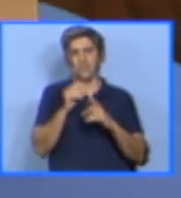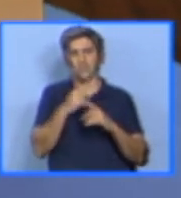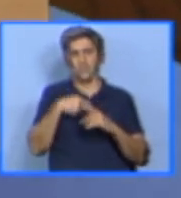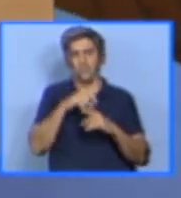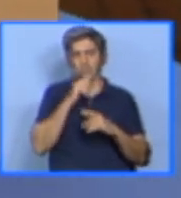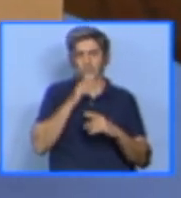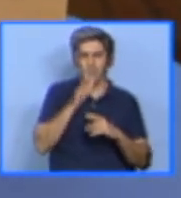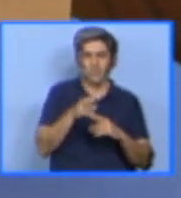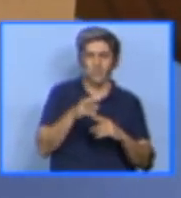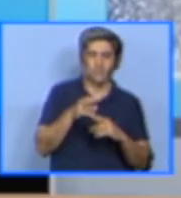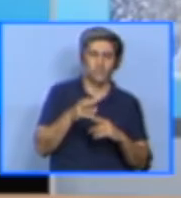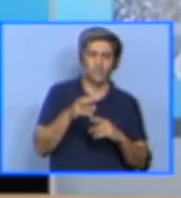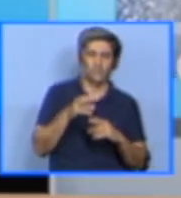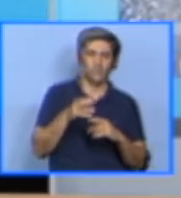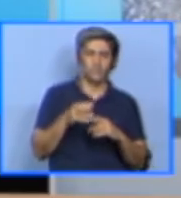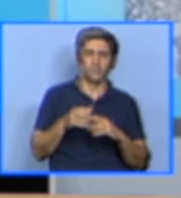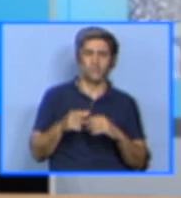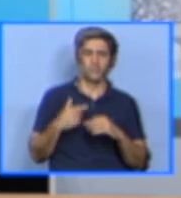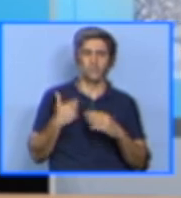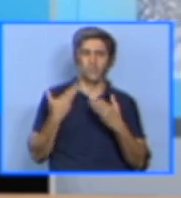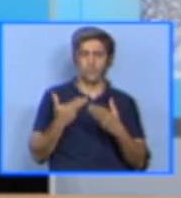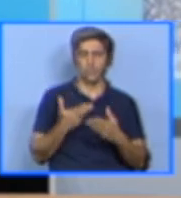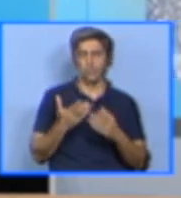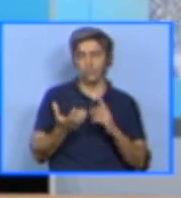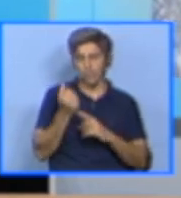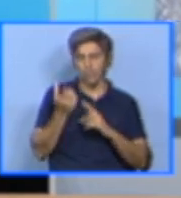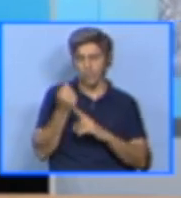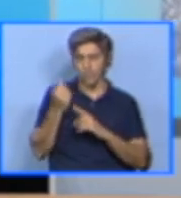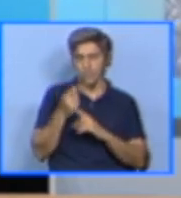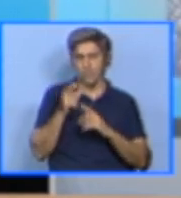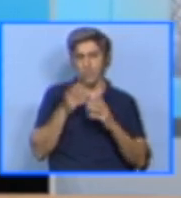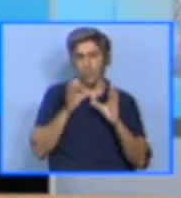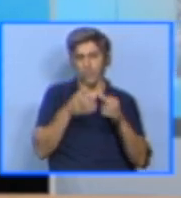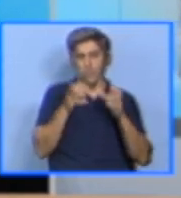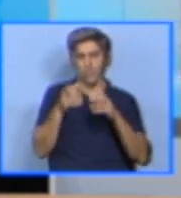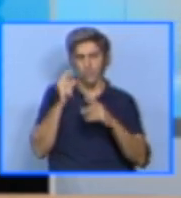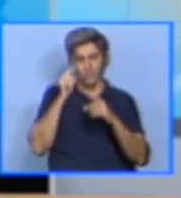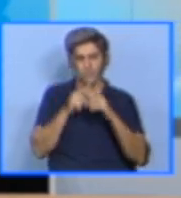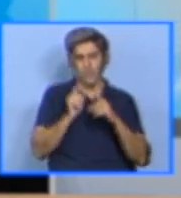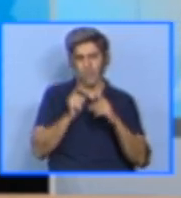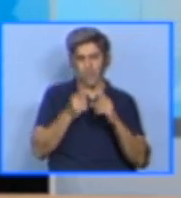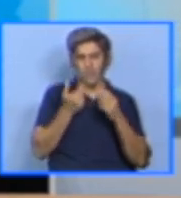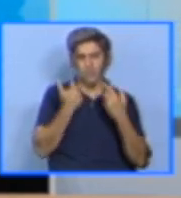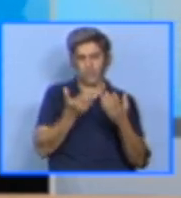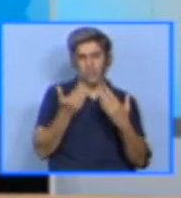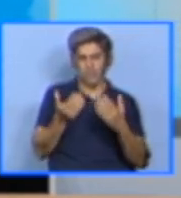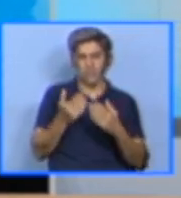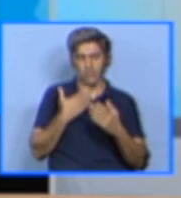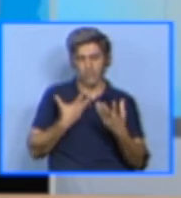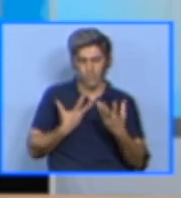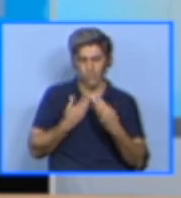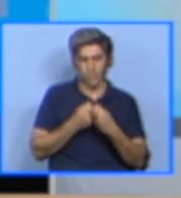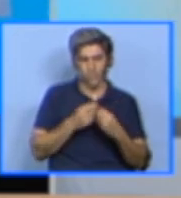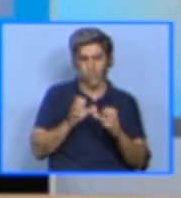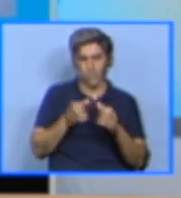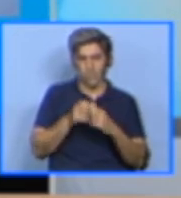que com esta ajuda conseguimos também levar mais ajuda a estas comunidades, que é esse o nosso objetivo, é cada vez mais estar junto destas